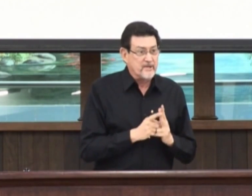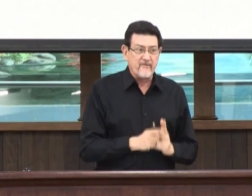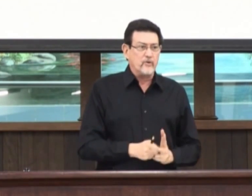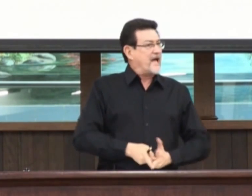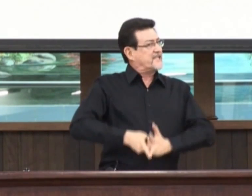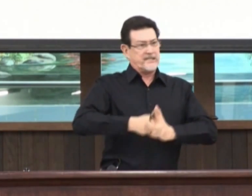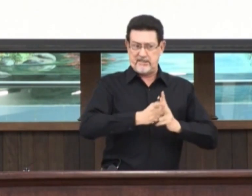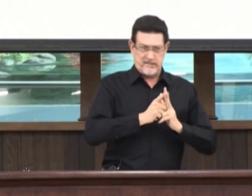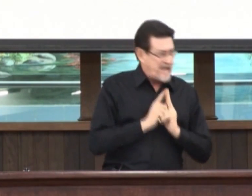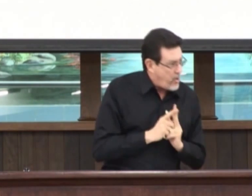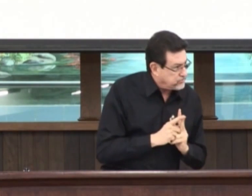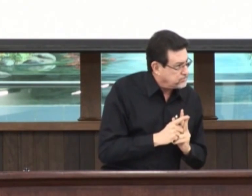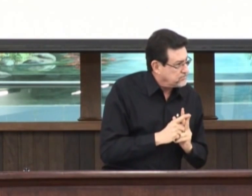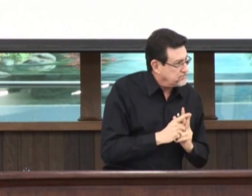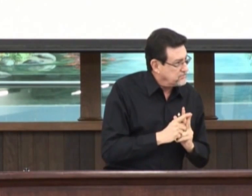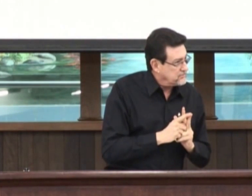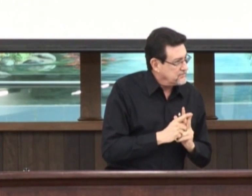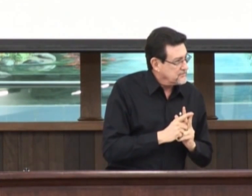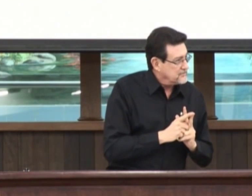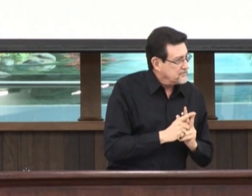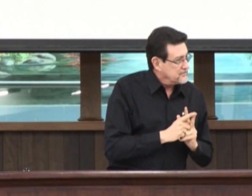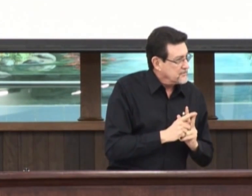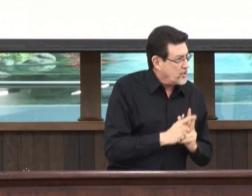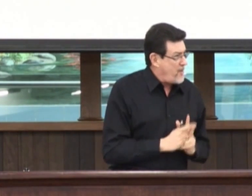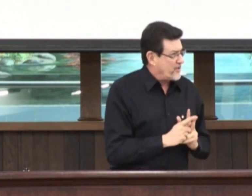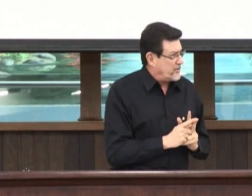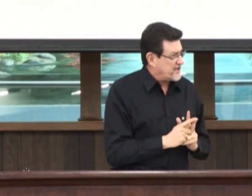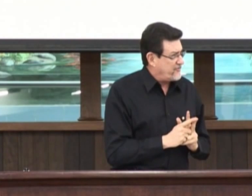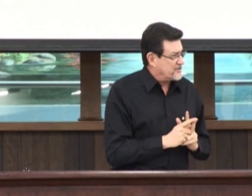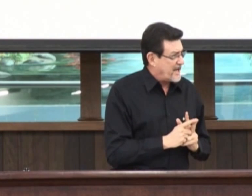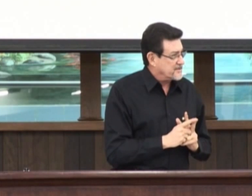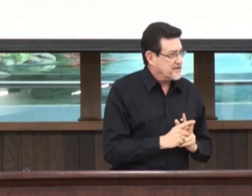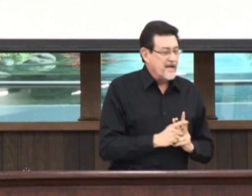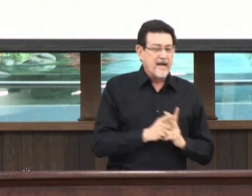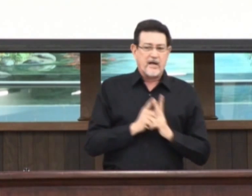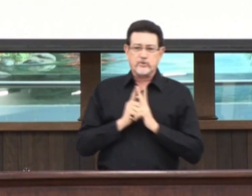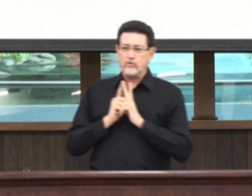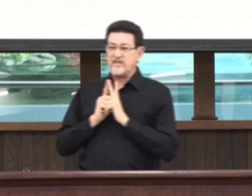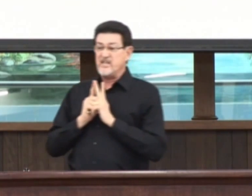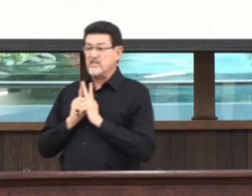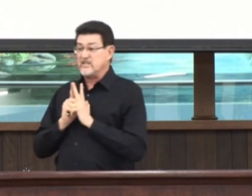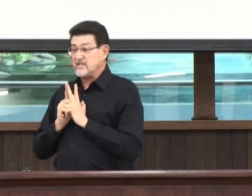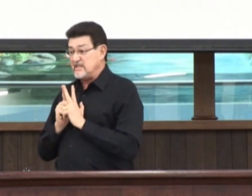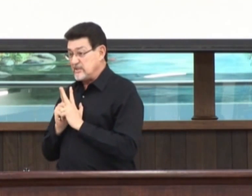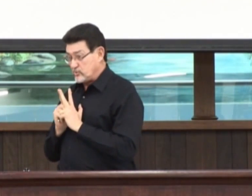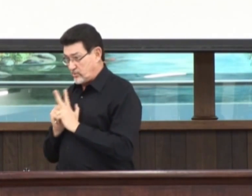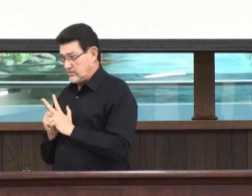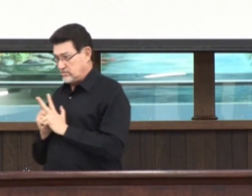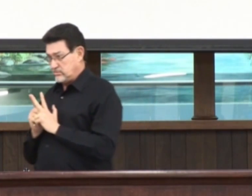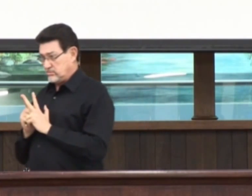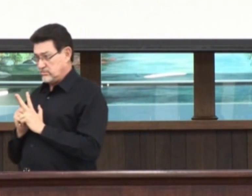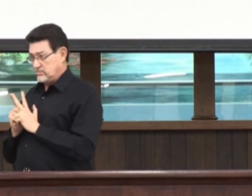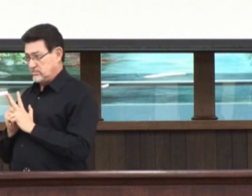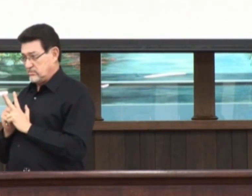Cachorro não tem vontade? Não. Como que não tem vontade? Cachorro tem